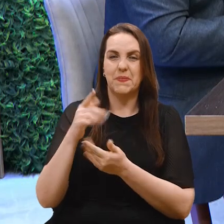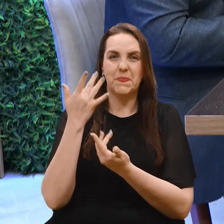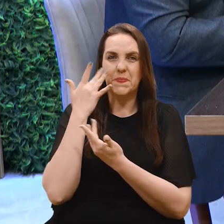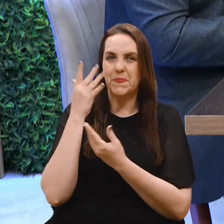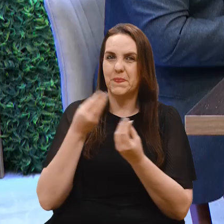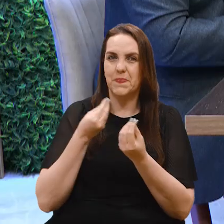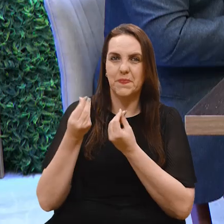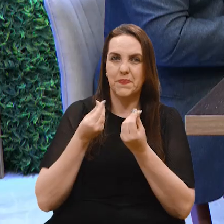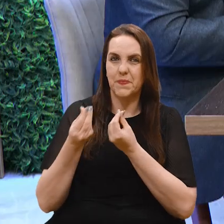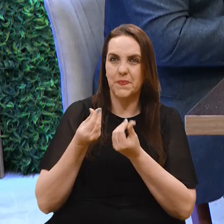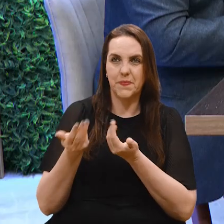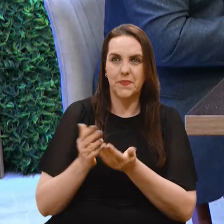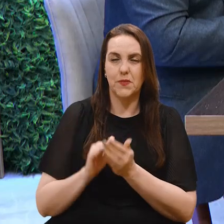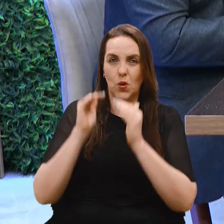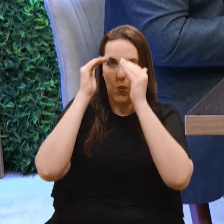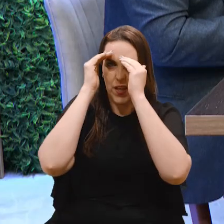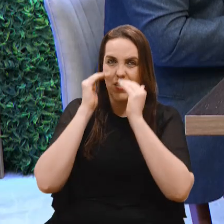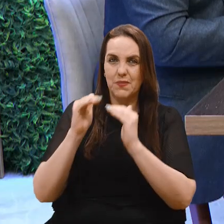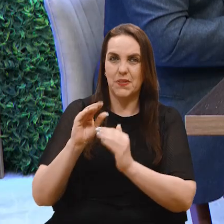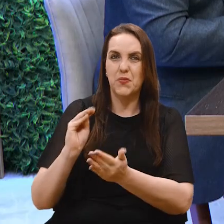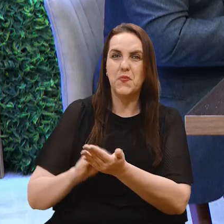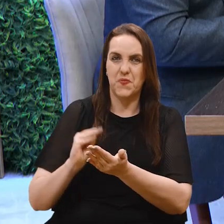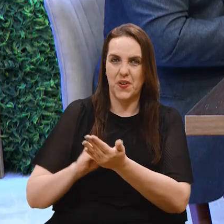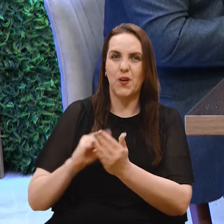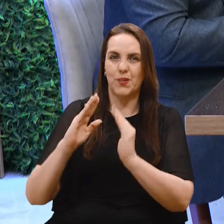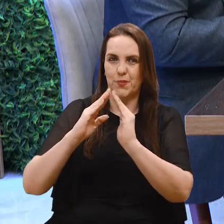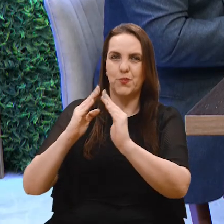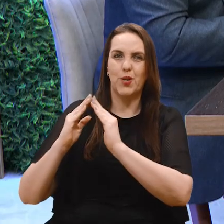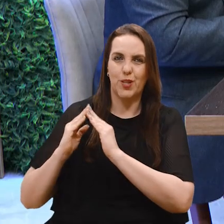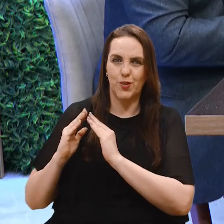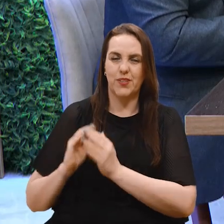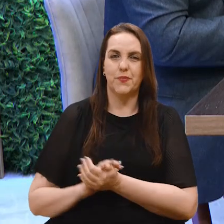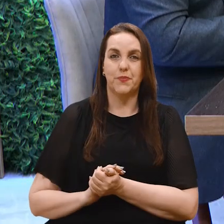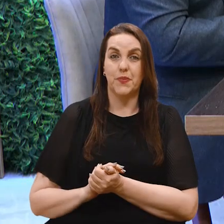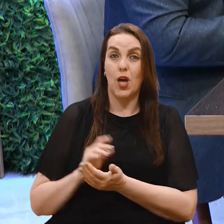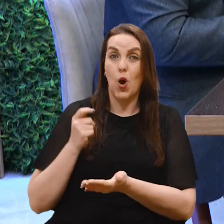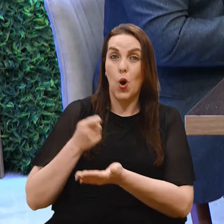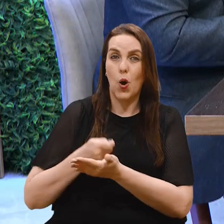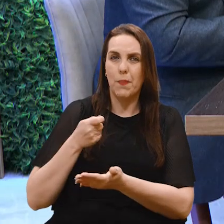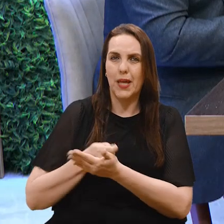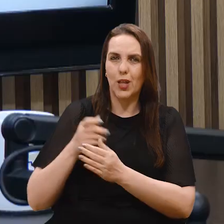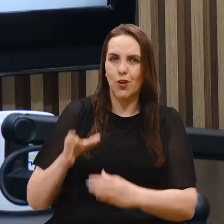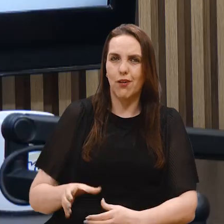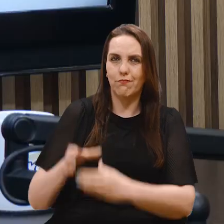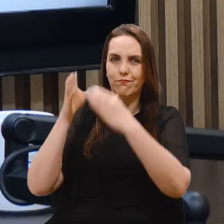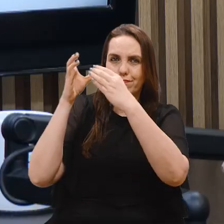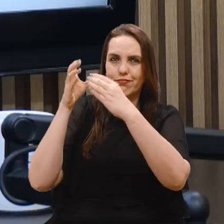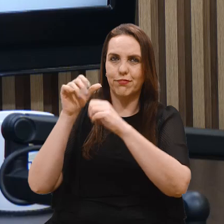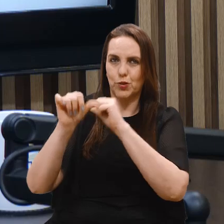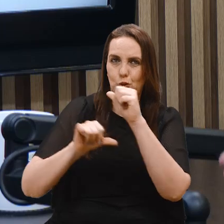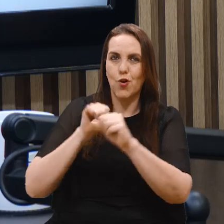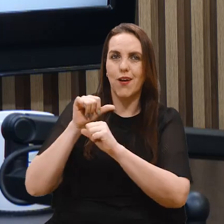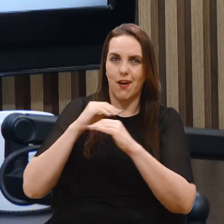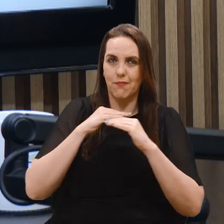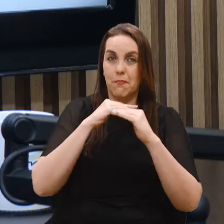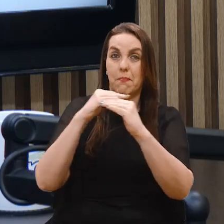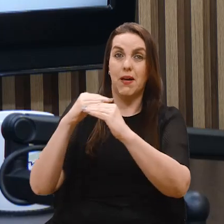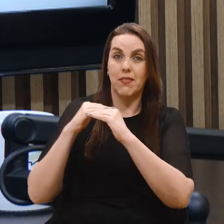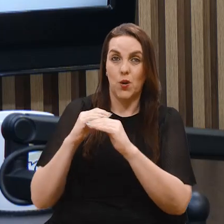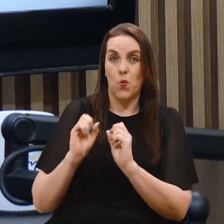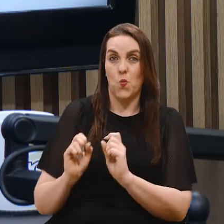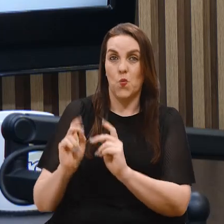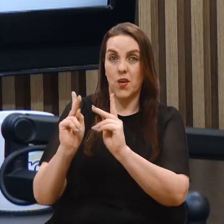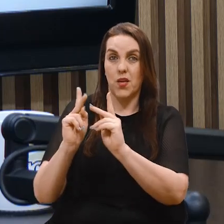vou dizer assim, eles não tratam com respeito o morador, né? E eles obrigam a trocar os postes, colocaram um poste padrão e 2 anos